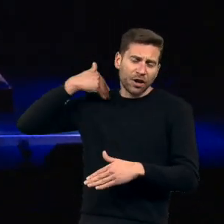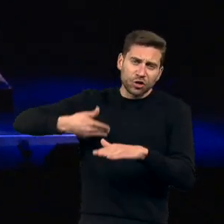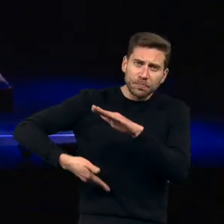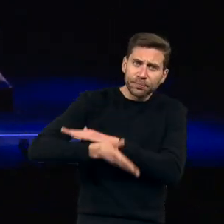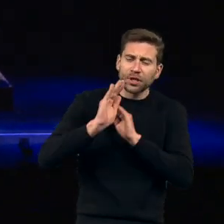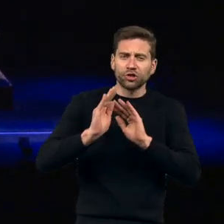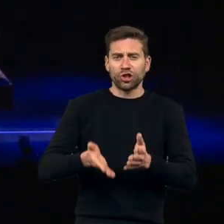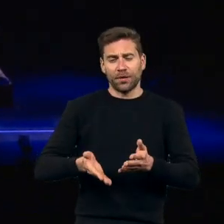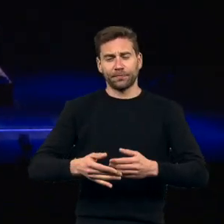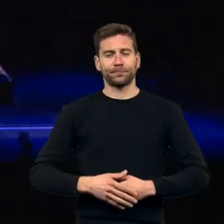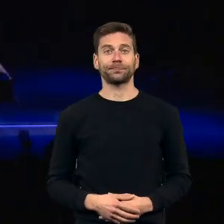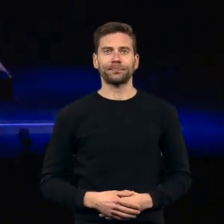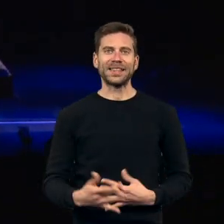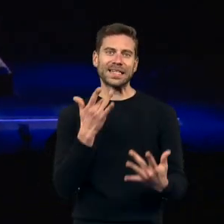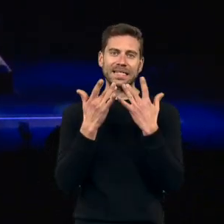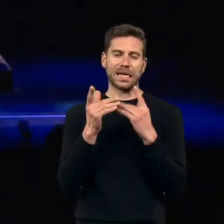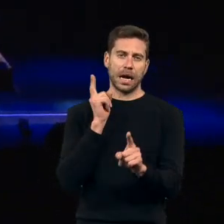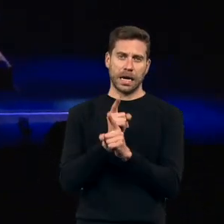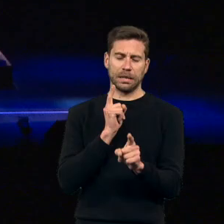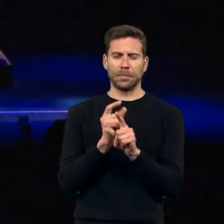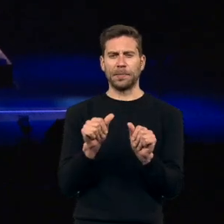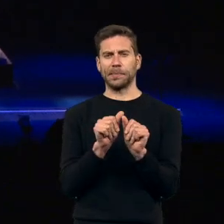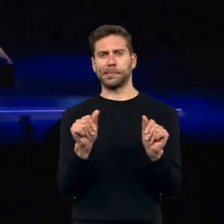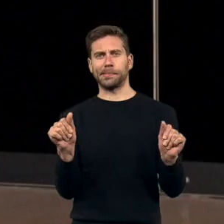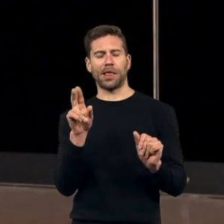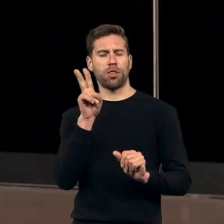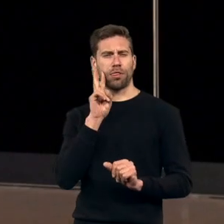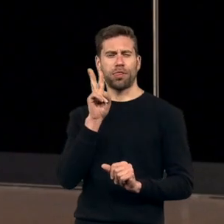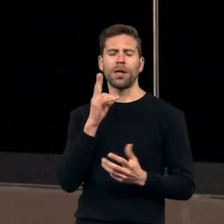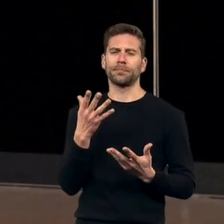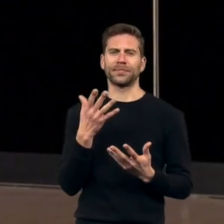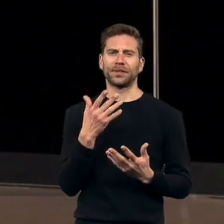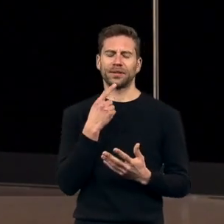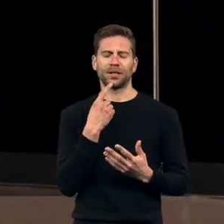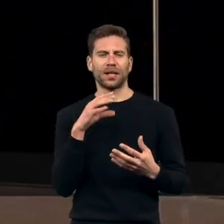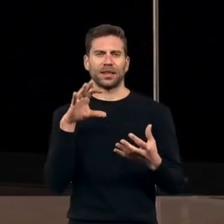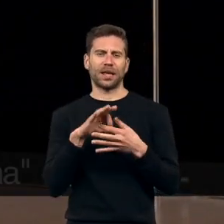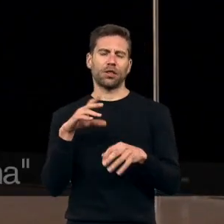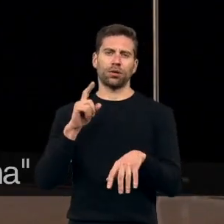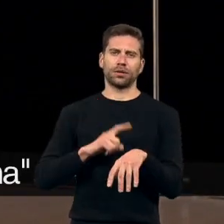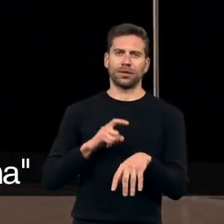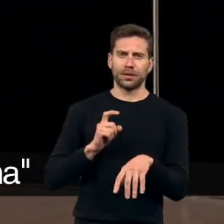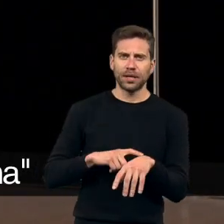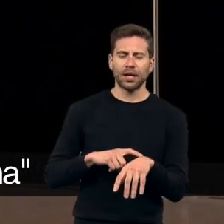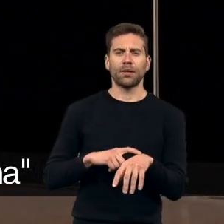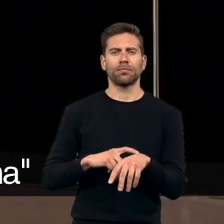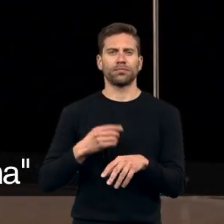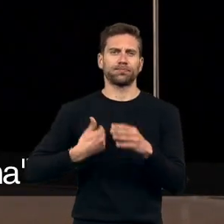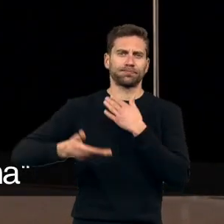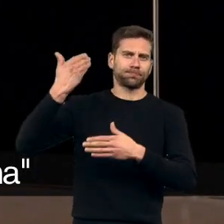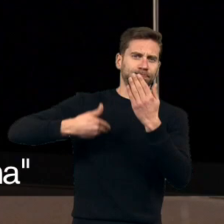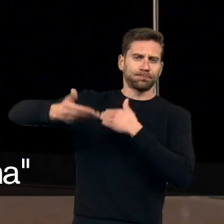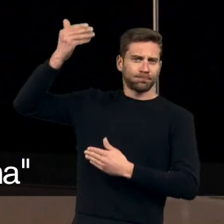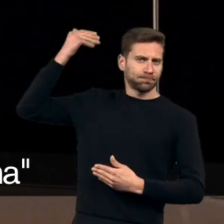Quando se vê esta peça, percebe-se que há ali qualquer coisa que nos fala ao tempo, digamos, às gerações que